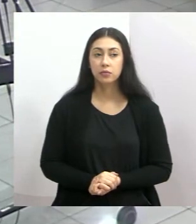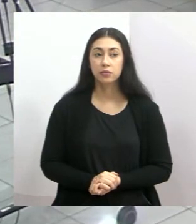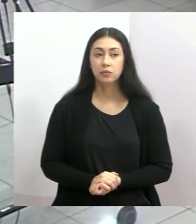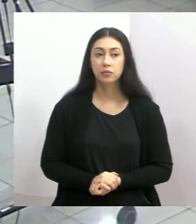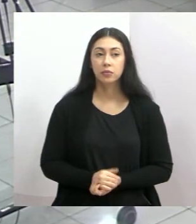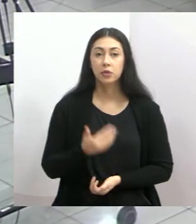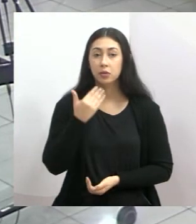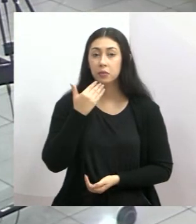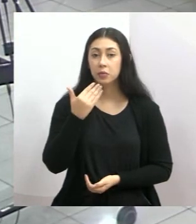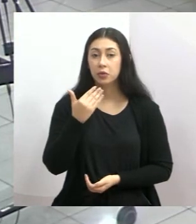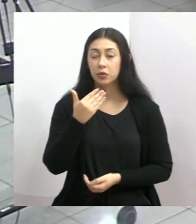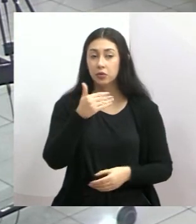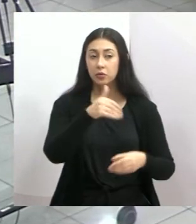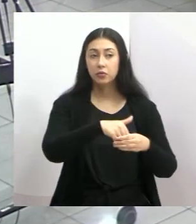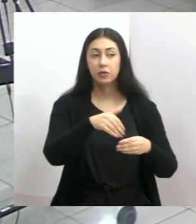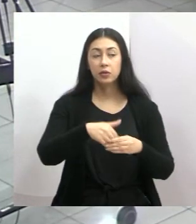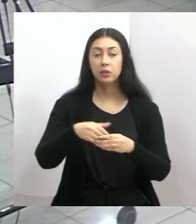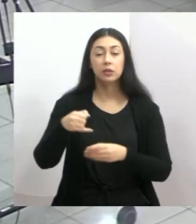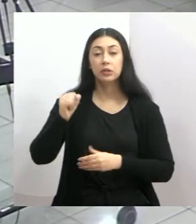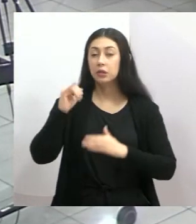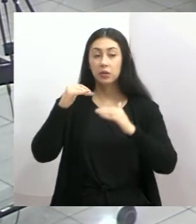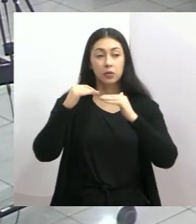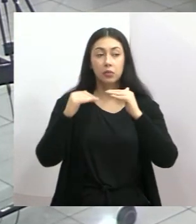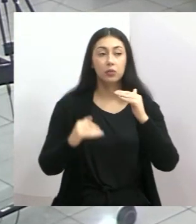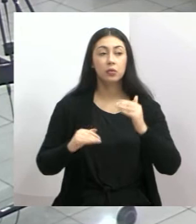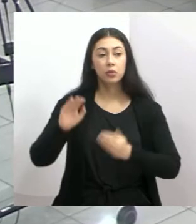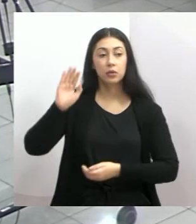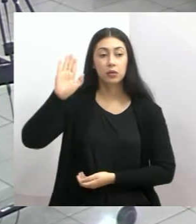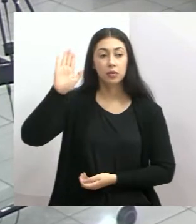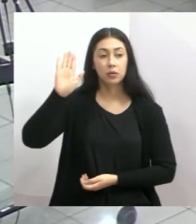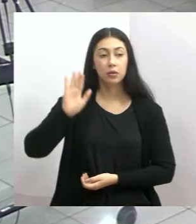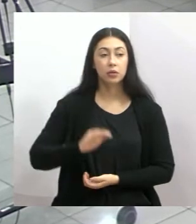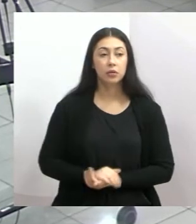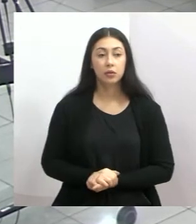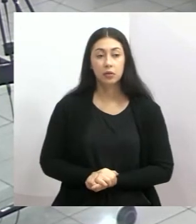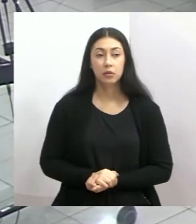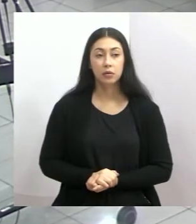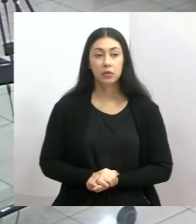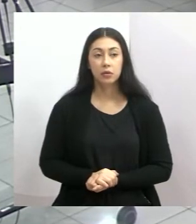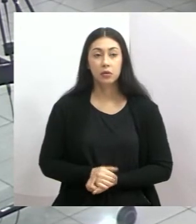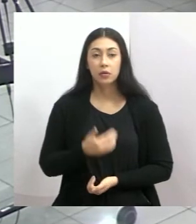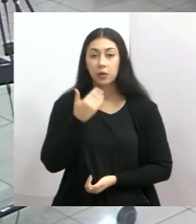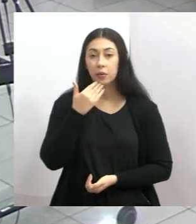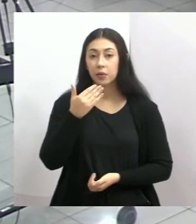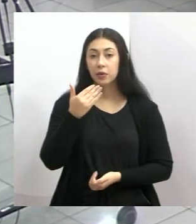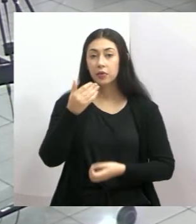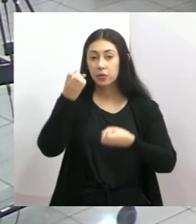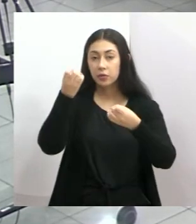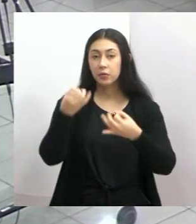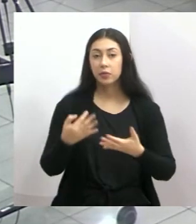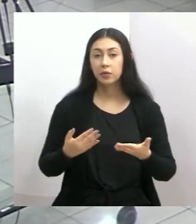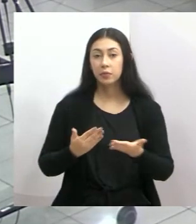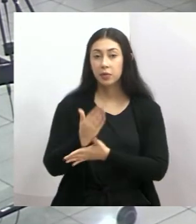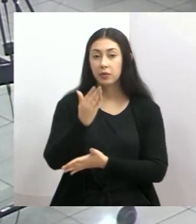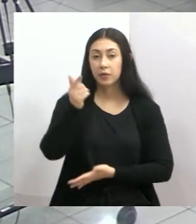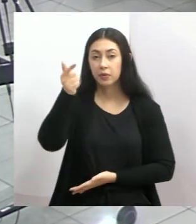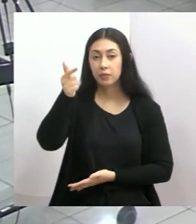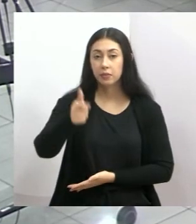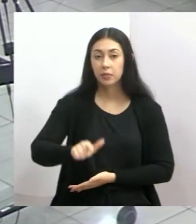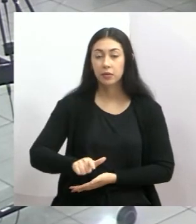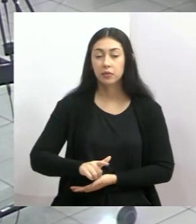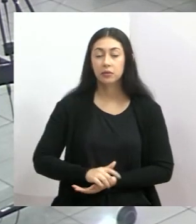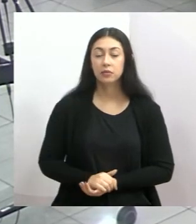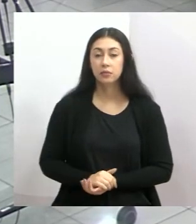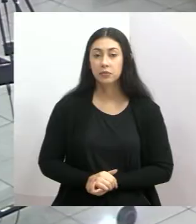o pedido informação está em votação que foram encontrados por favor se manifesta levantando os braços pedindo informação aprovado próximo pedido